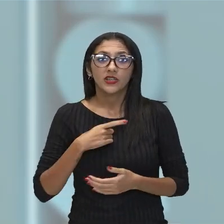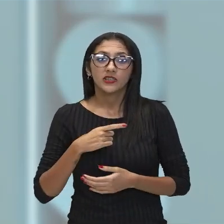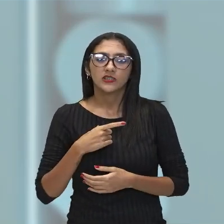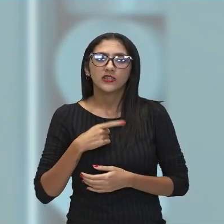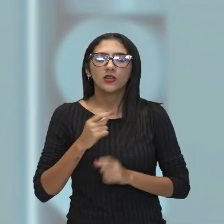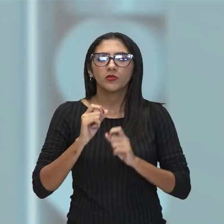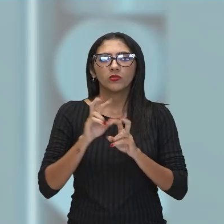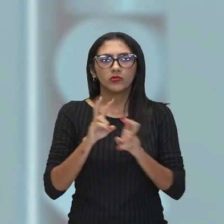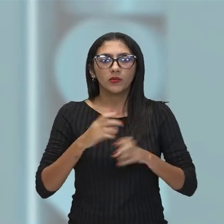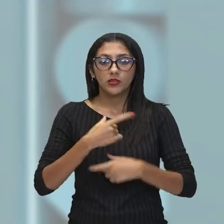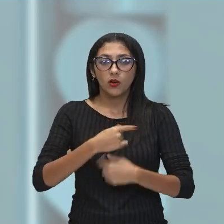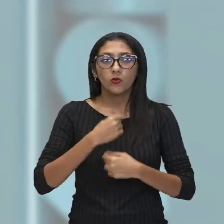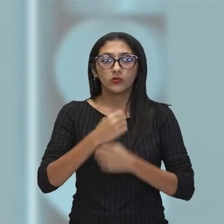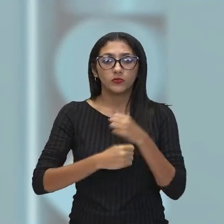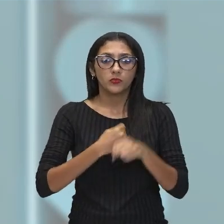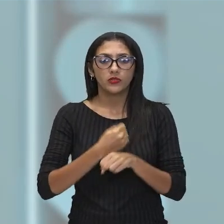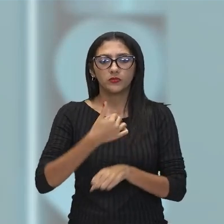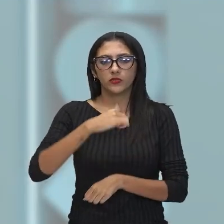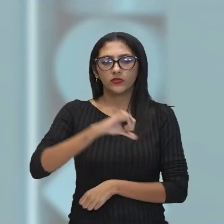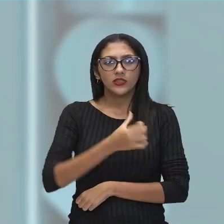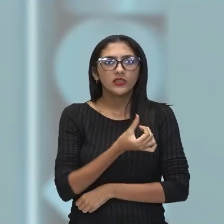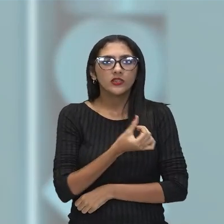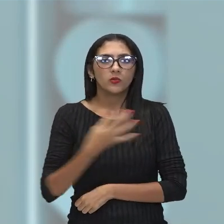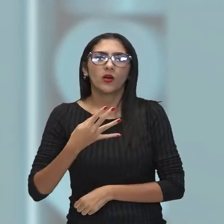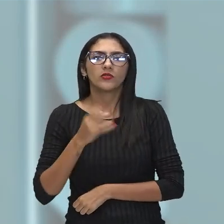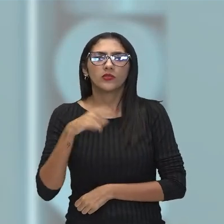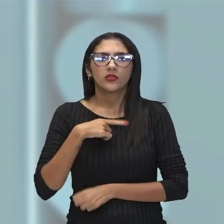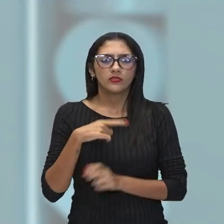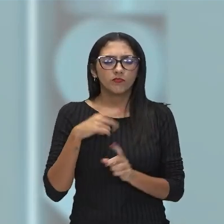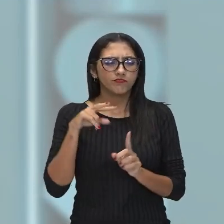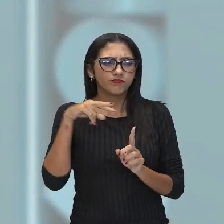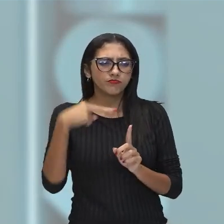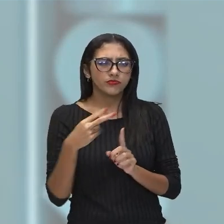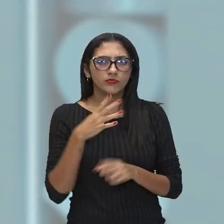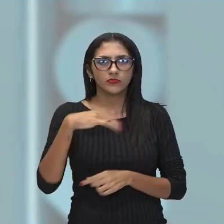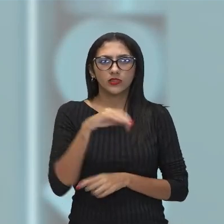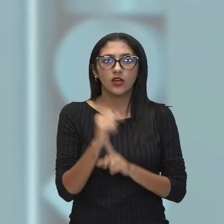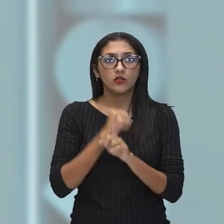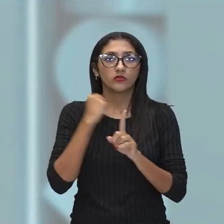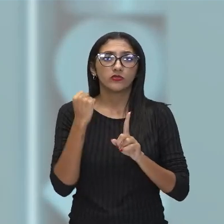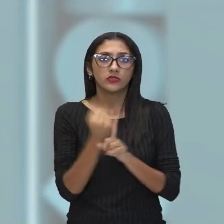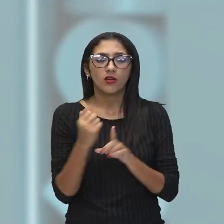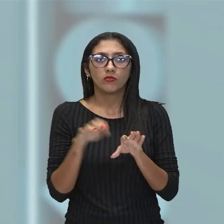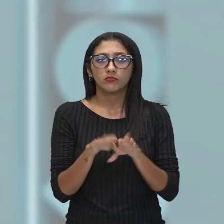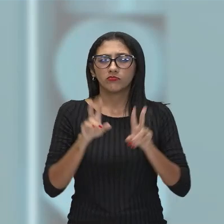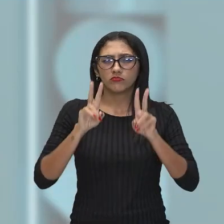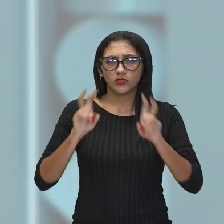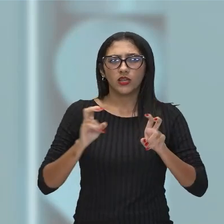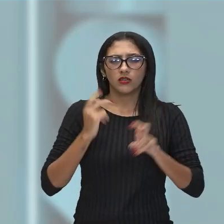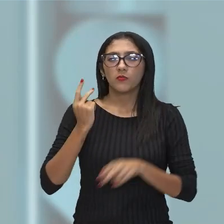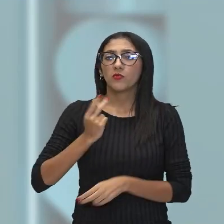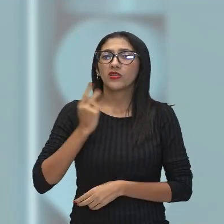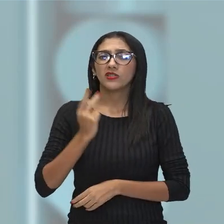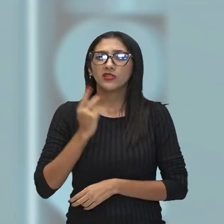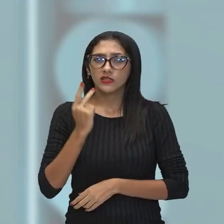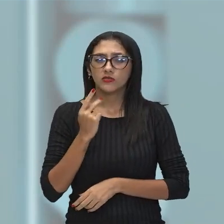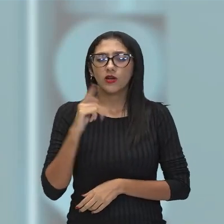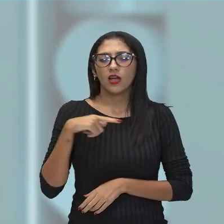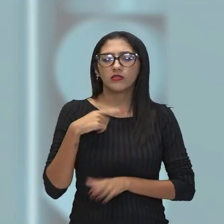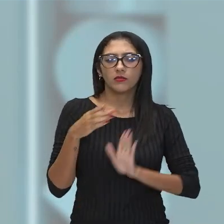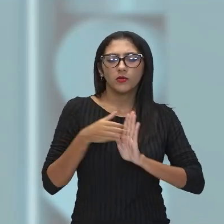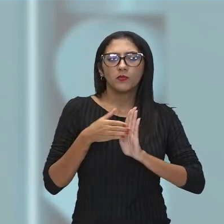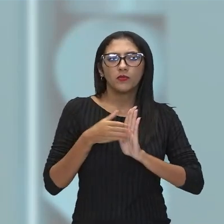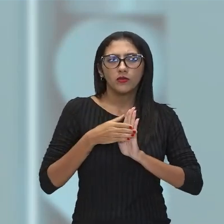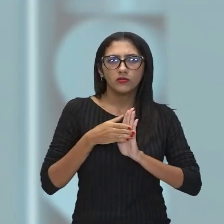que vai evidenciar para a gente o olhar social que ele tinha, o olhar para as questões políticas, para essa falta de liberdade que